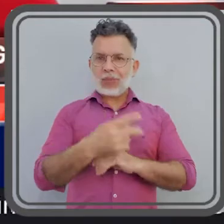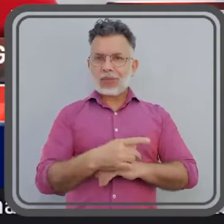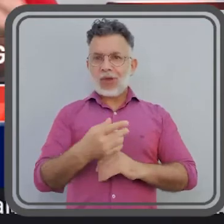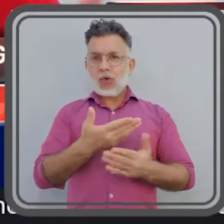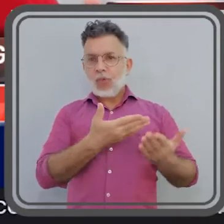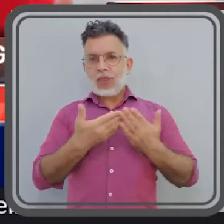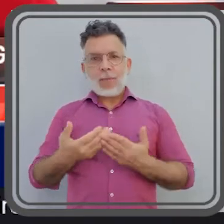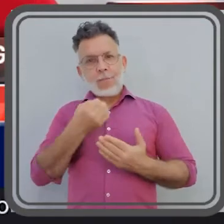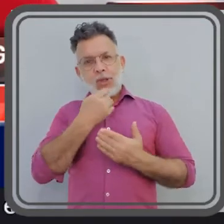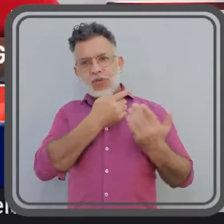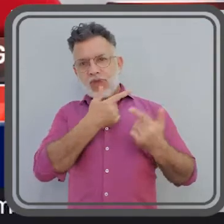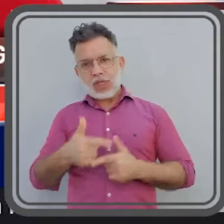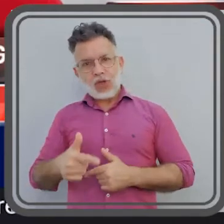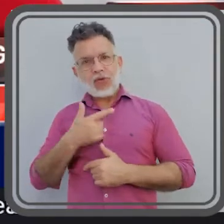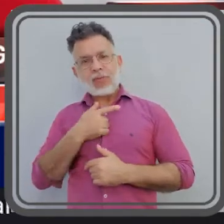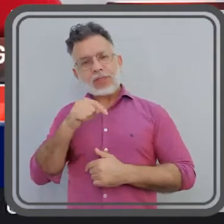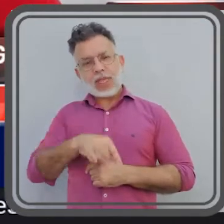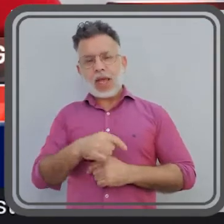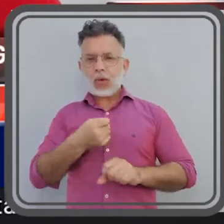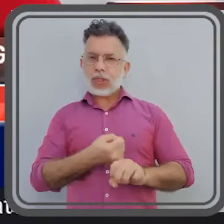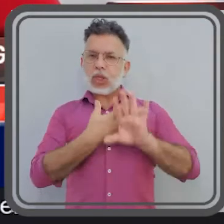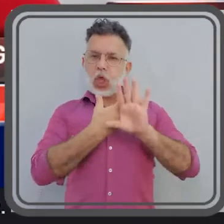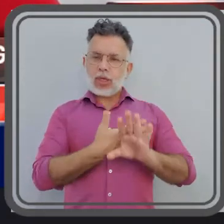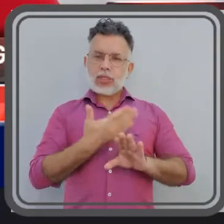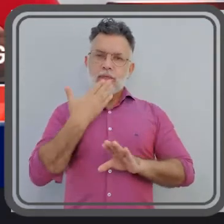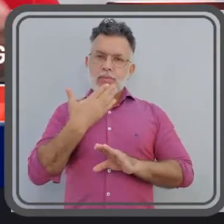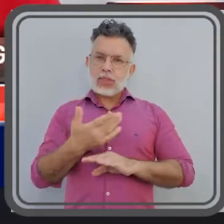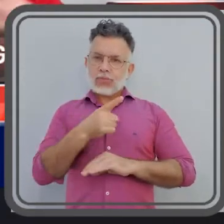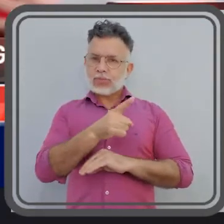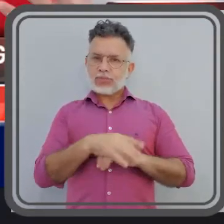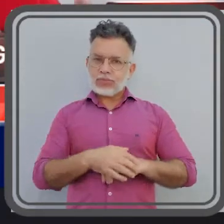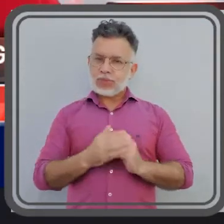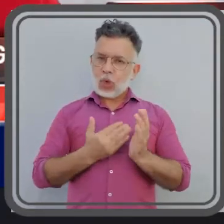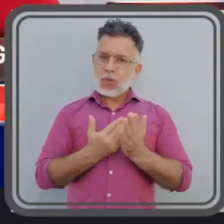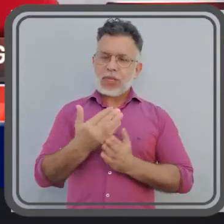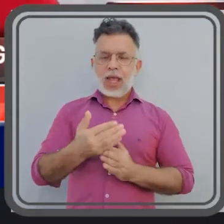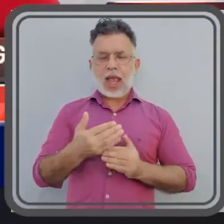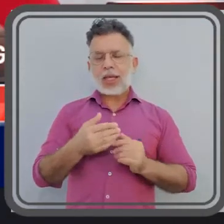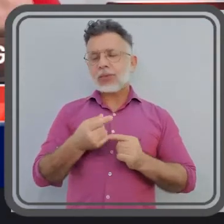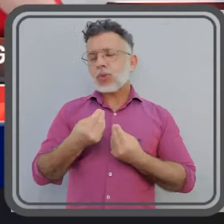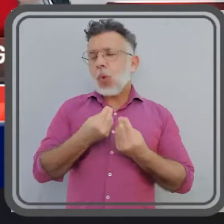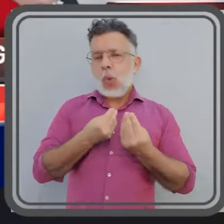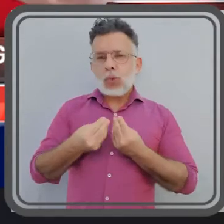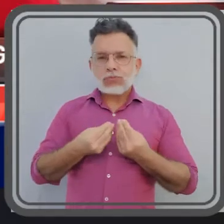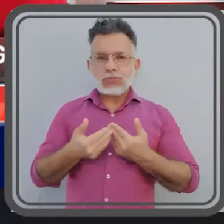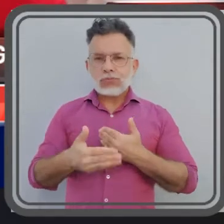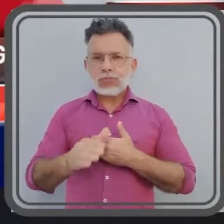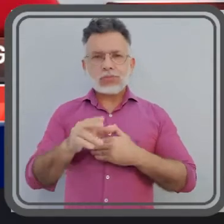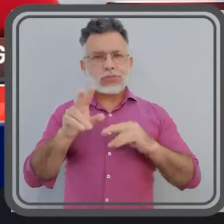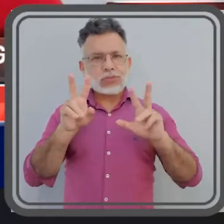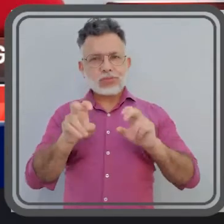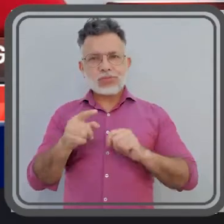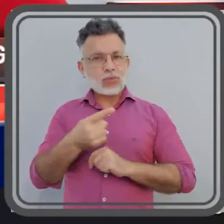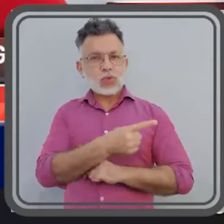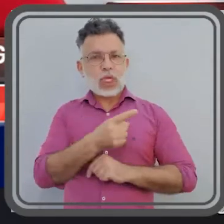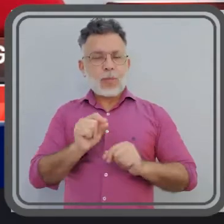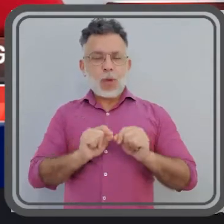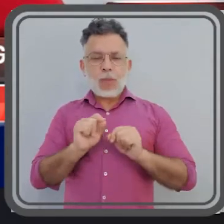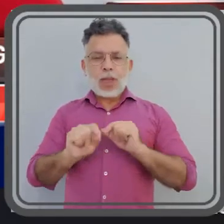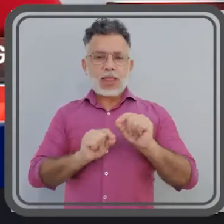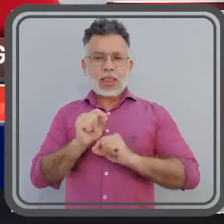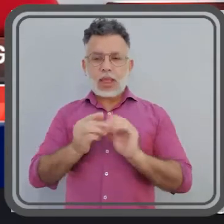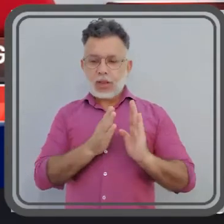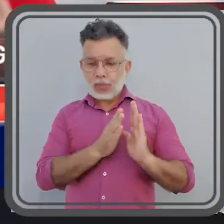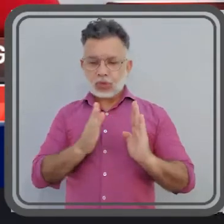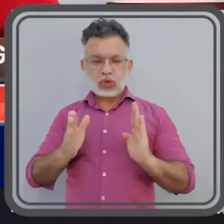de hoje, boas-vindas mais uma vez, Thiagão, ao Intalks. Queria pedir, abrindo para você aí, considerações iniciais para a nossa audiência, Que momento estamos hoje na retomada